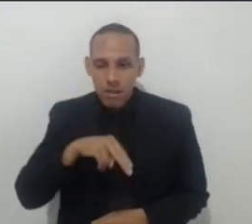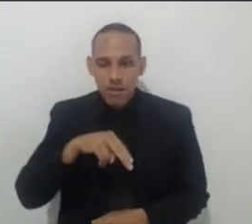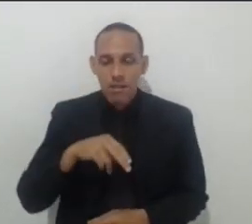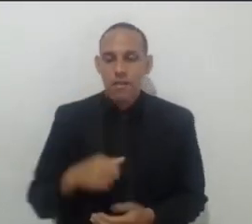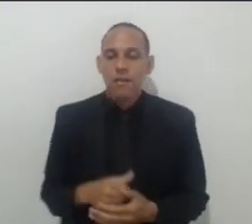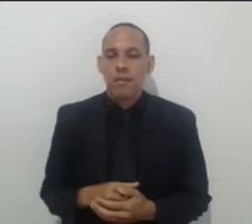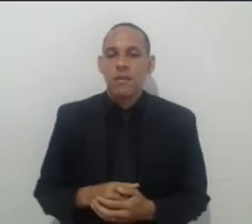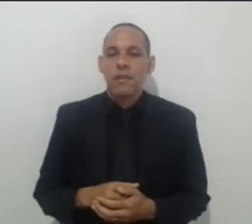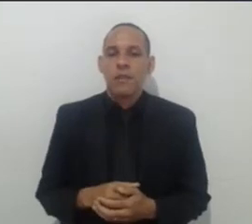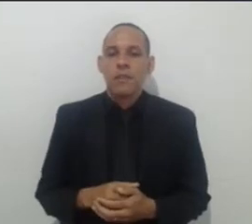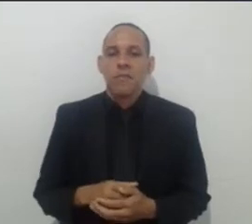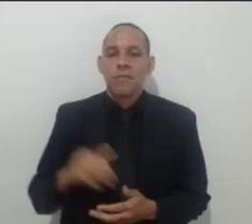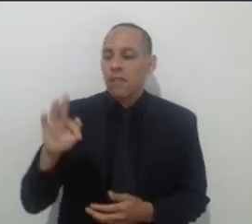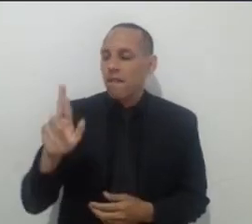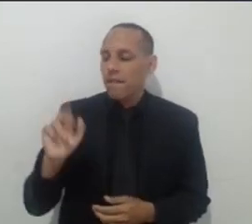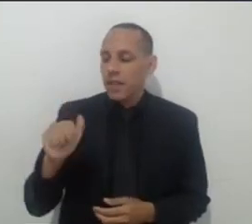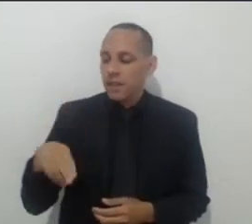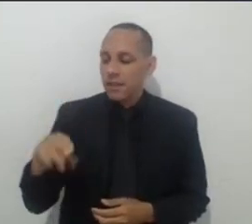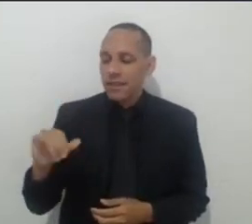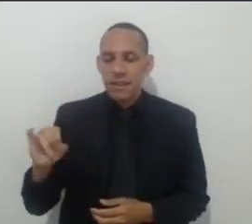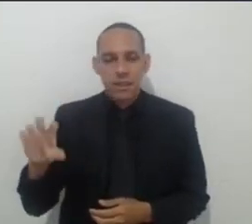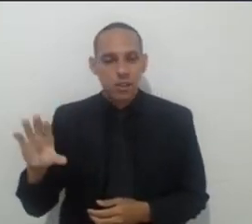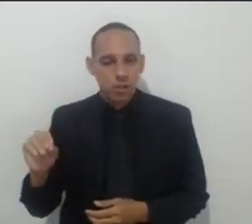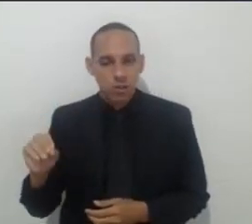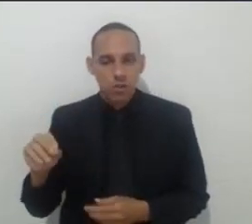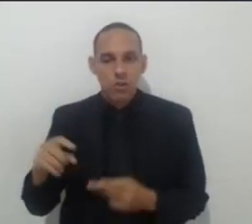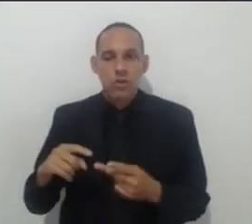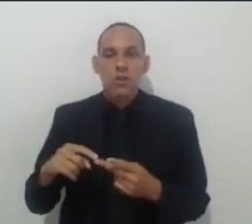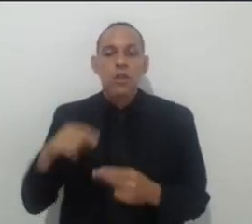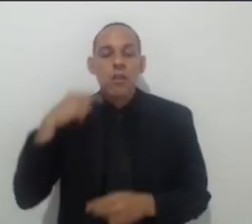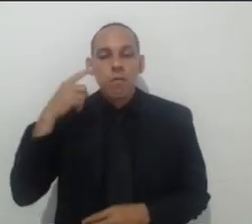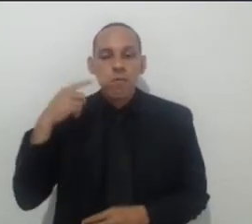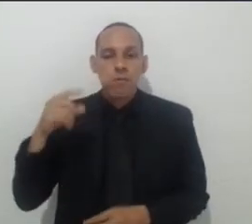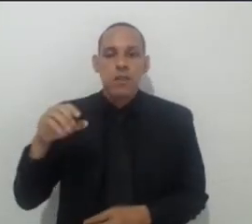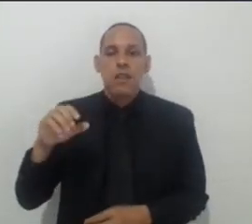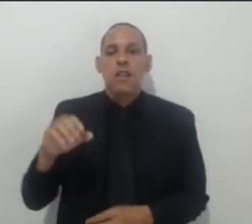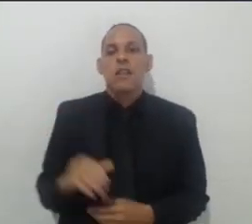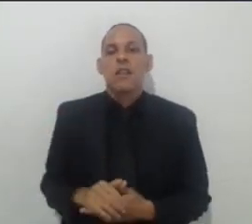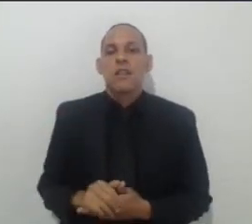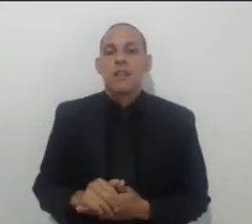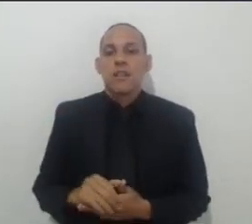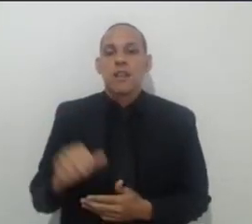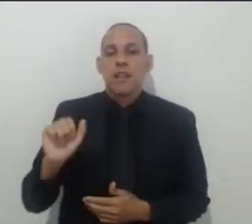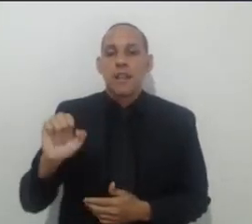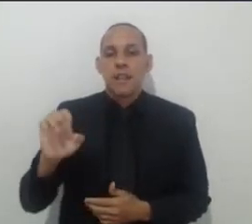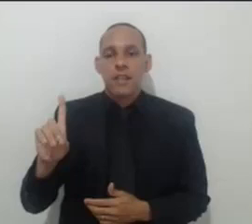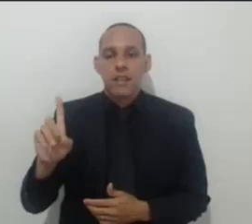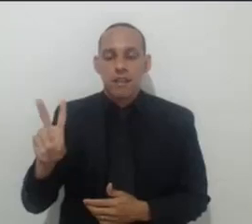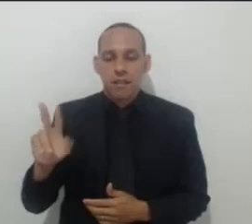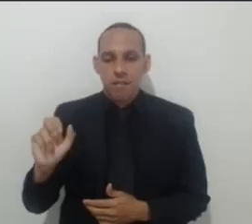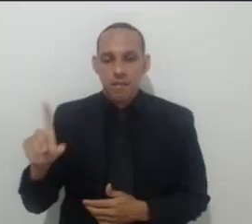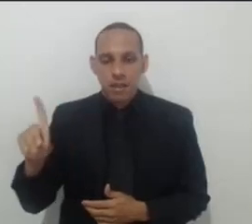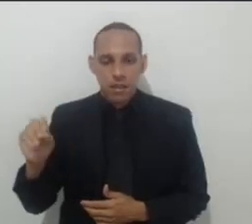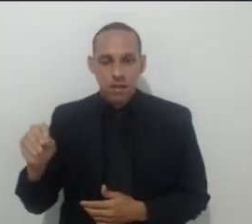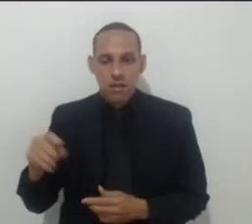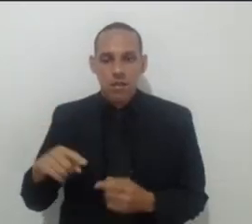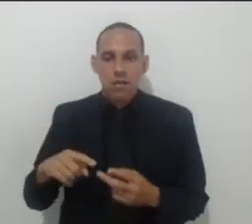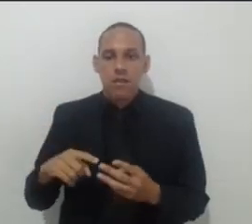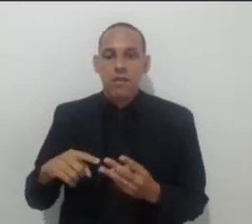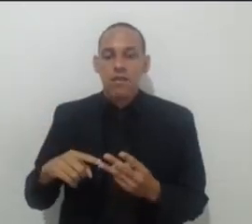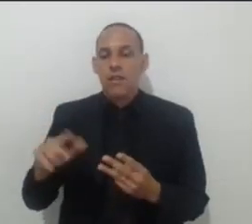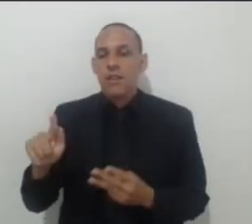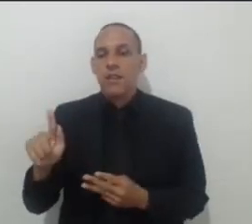outros, advogado João Diego de Leon, Edivaldo Soares Neto, Guilherme Veiga Chaves,